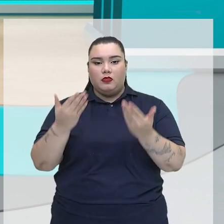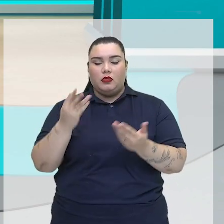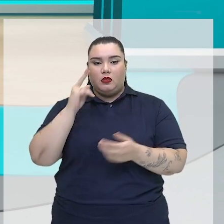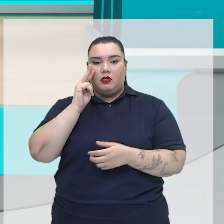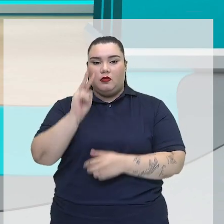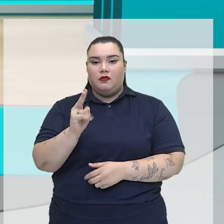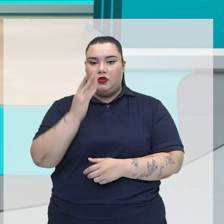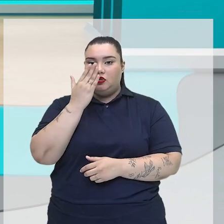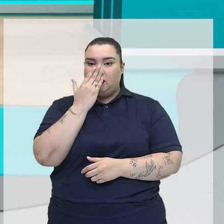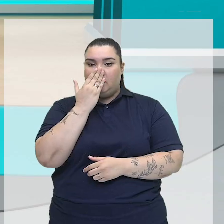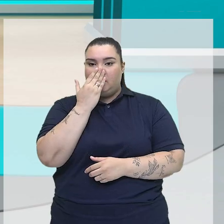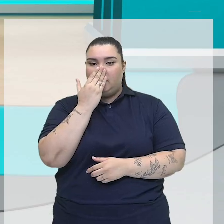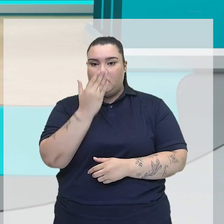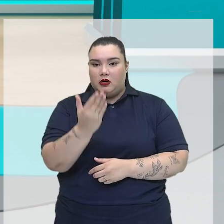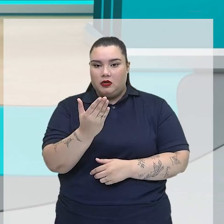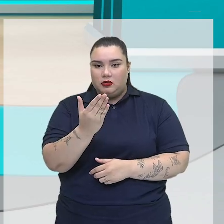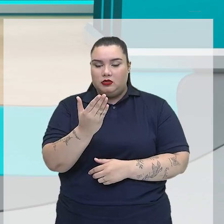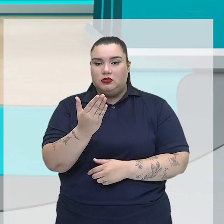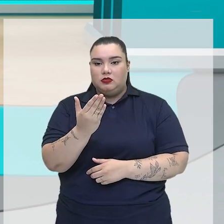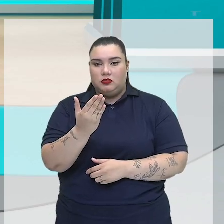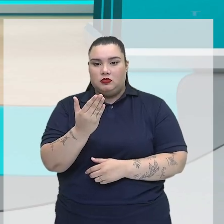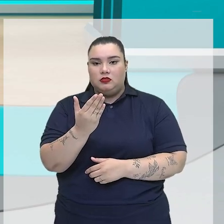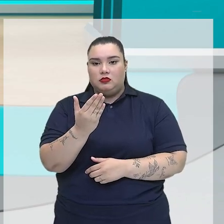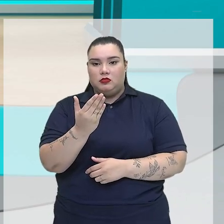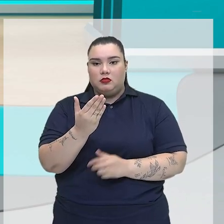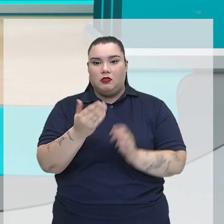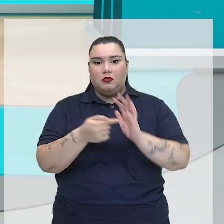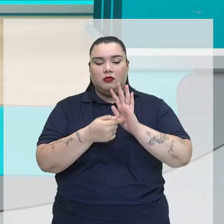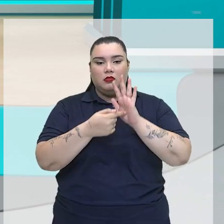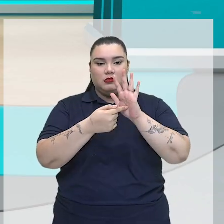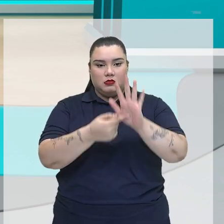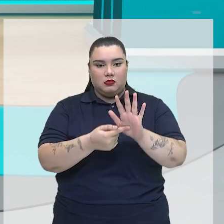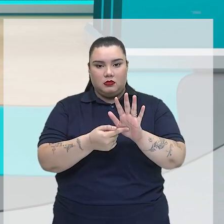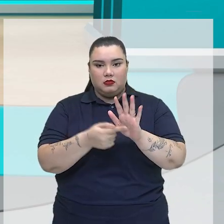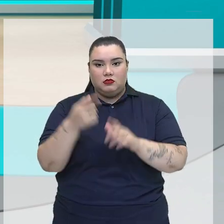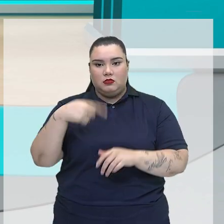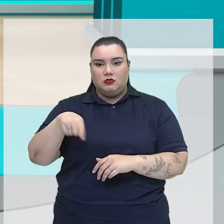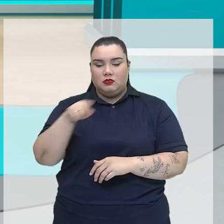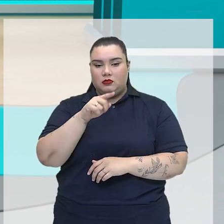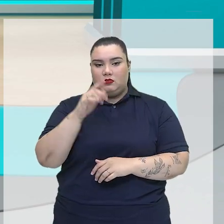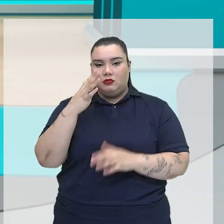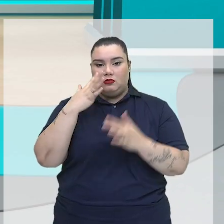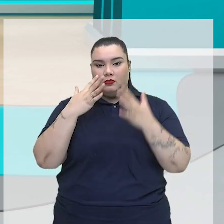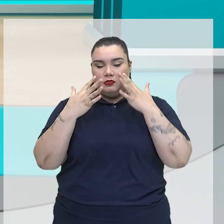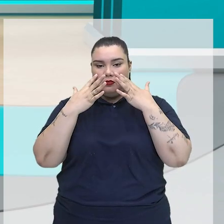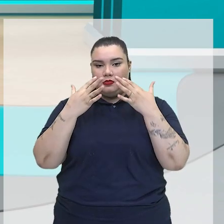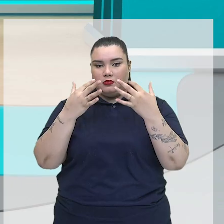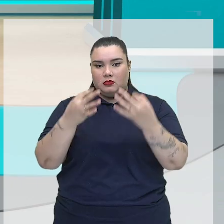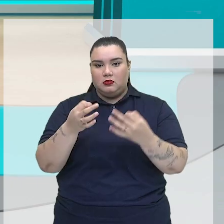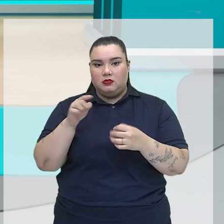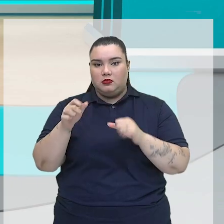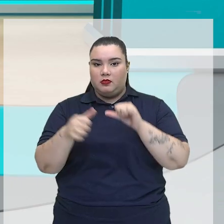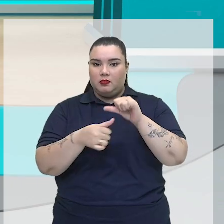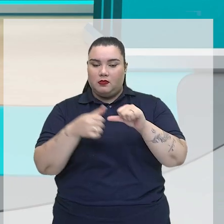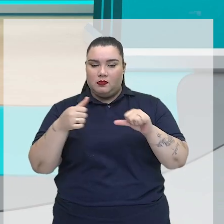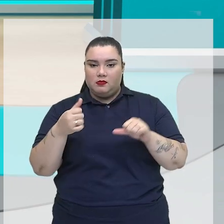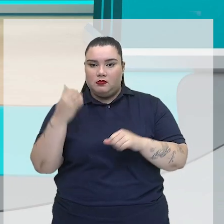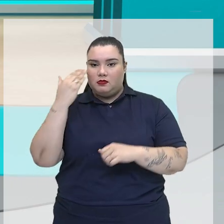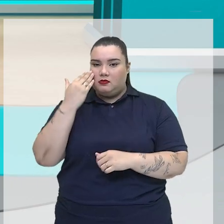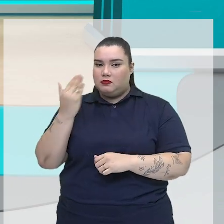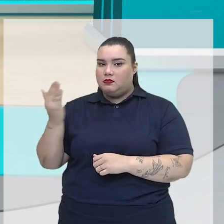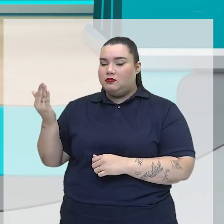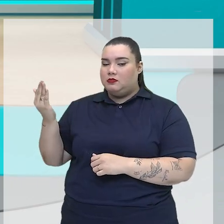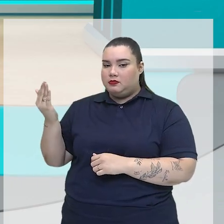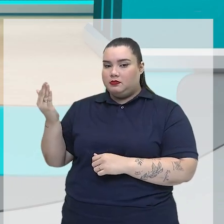maneira frontal, né, que eu vou pedir para ir passando aí para vocês observarem essa mudança, né? quando